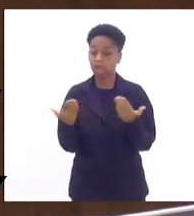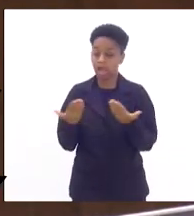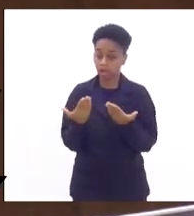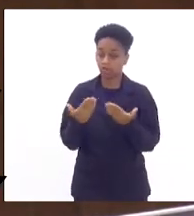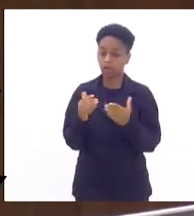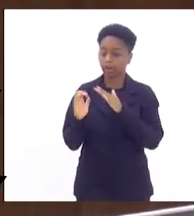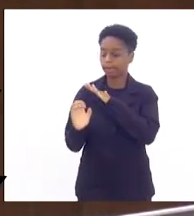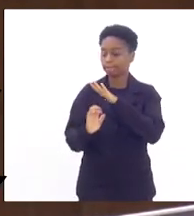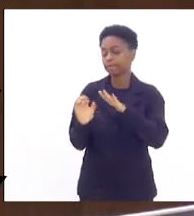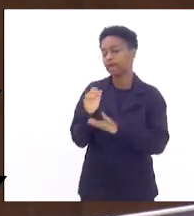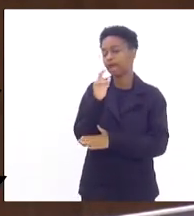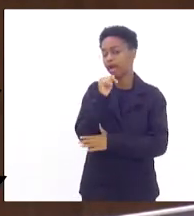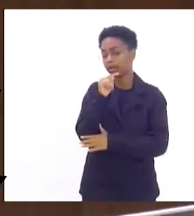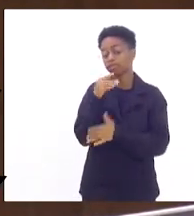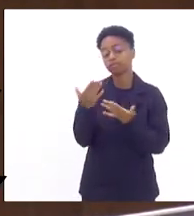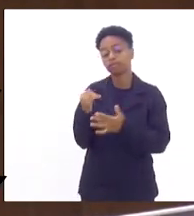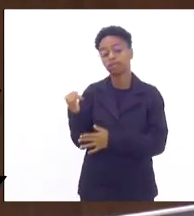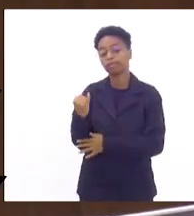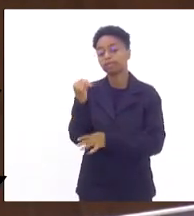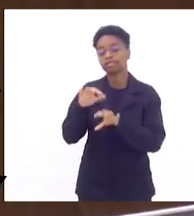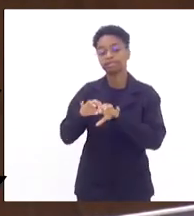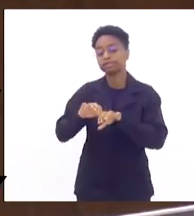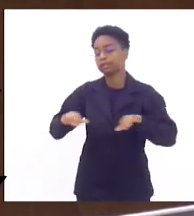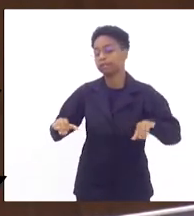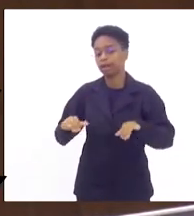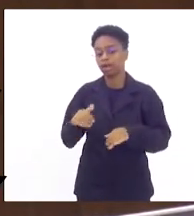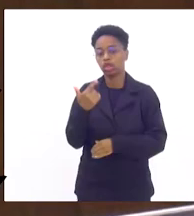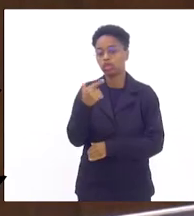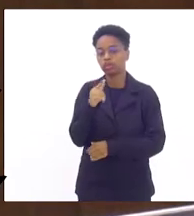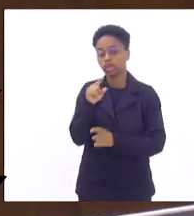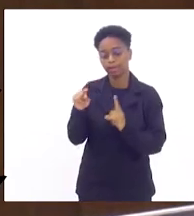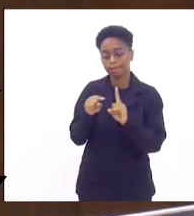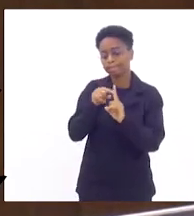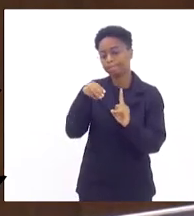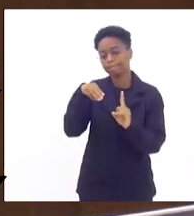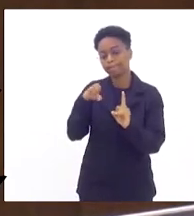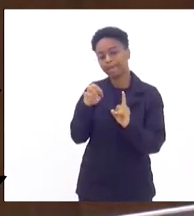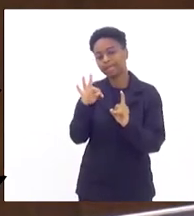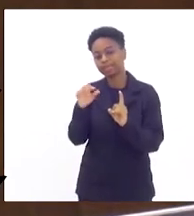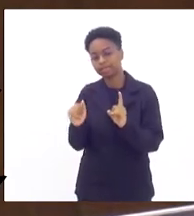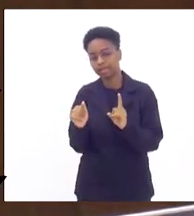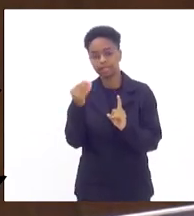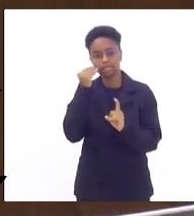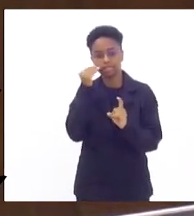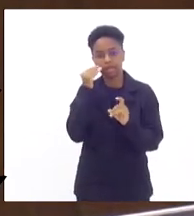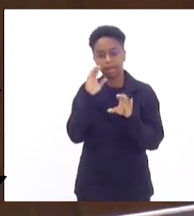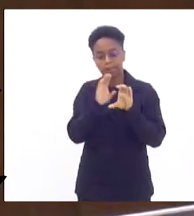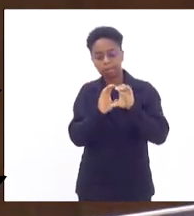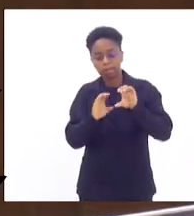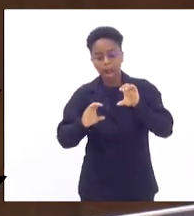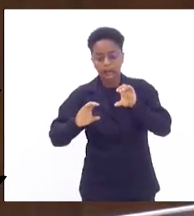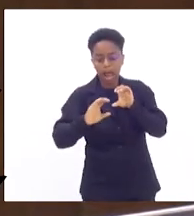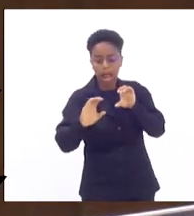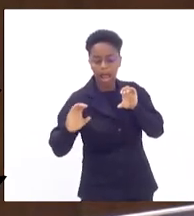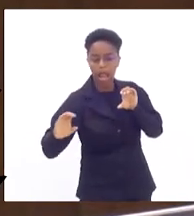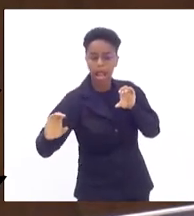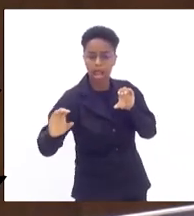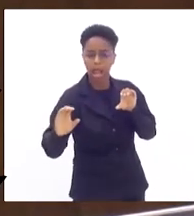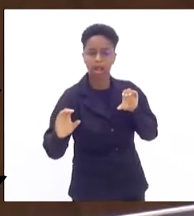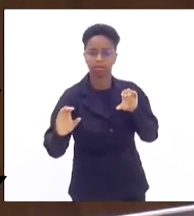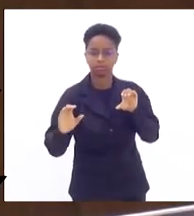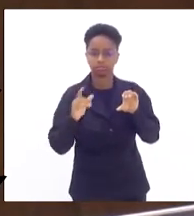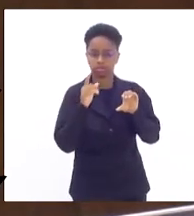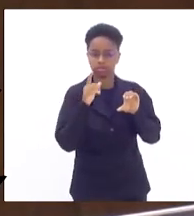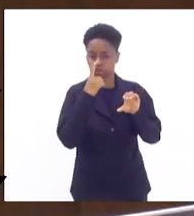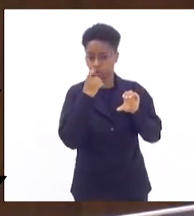Então, importante essa separação. Nós não temos meta de ampliação de sistema de esgoto na Zona Oeste.